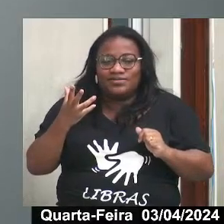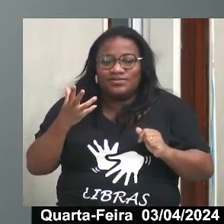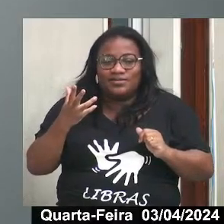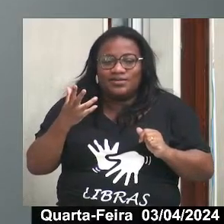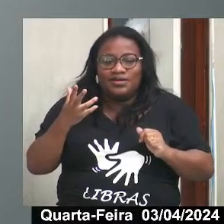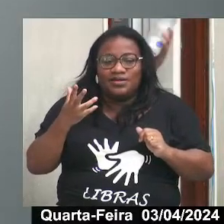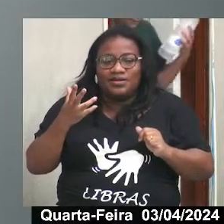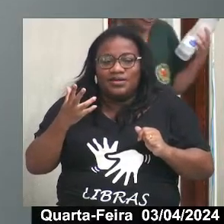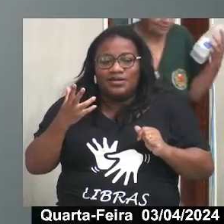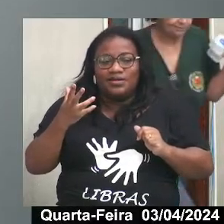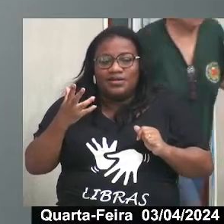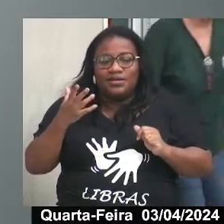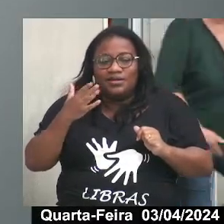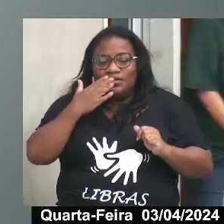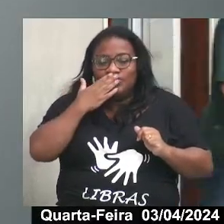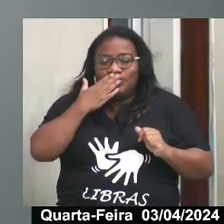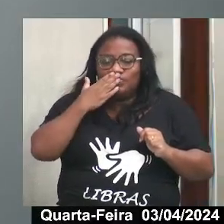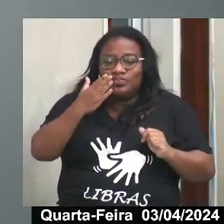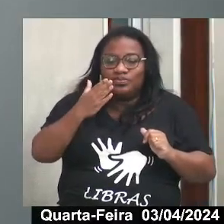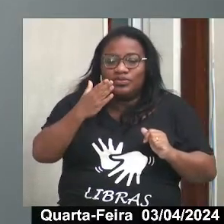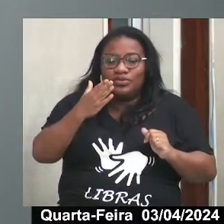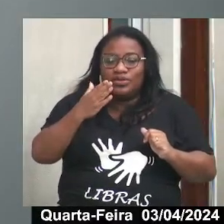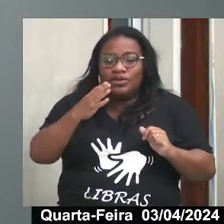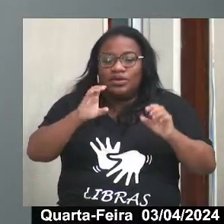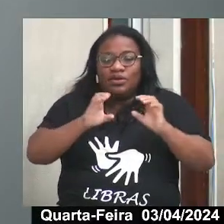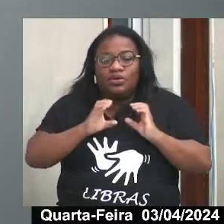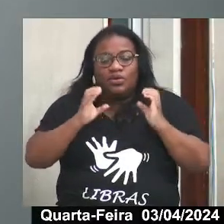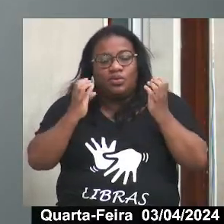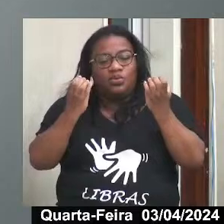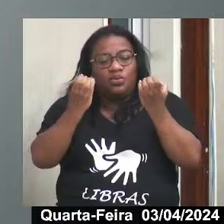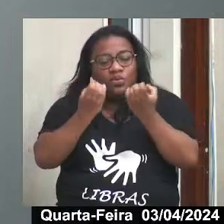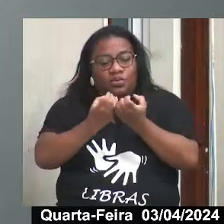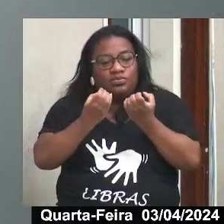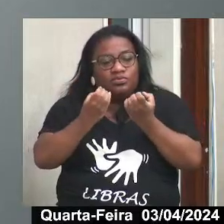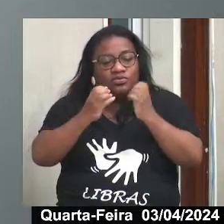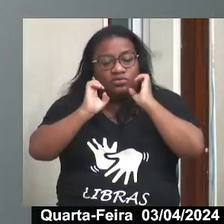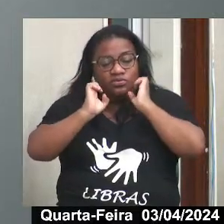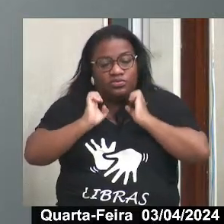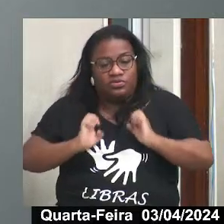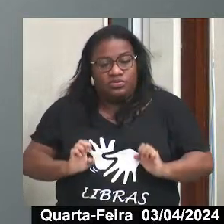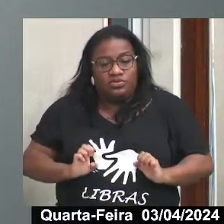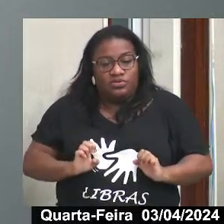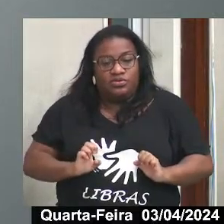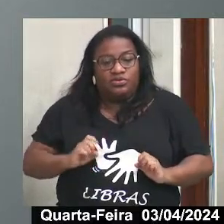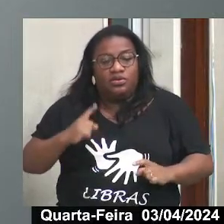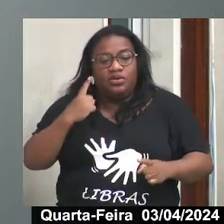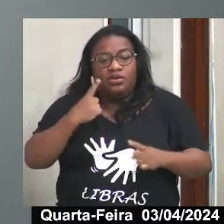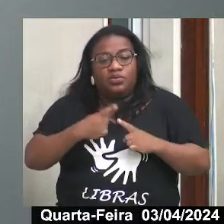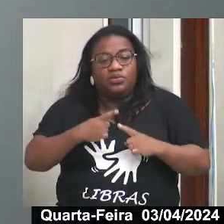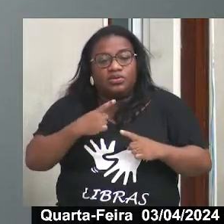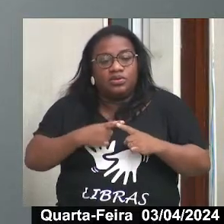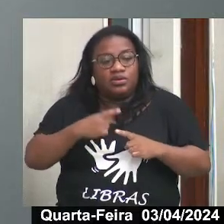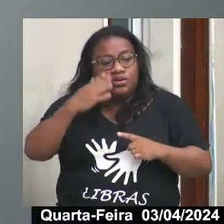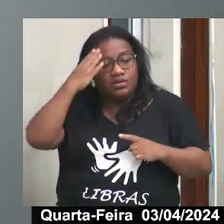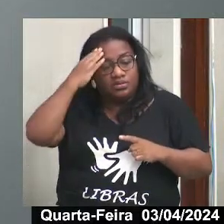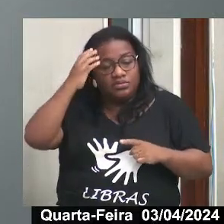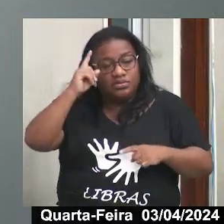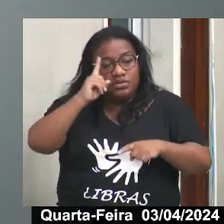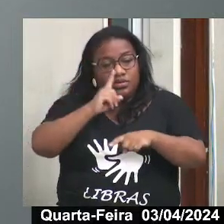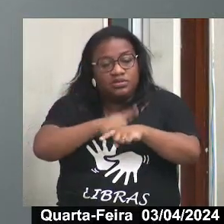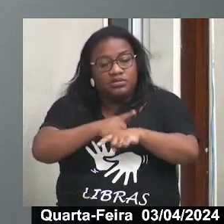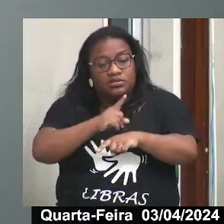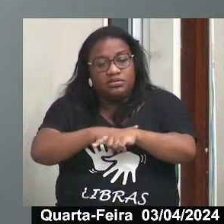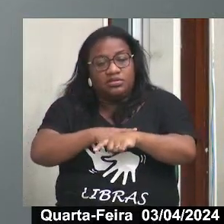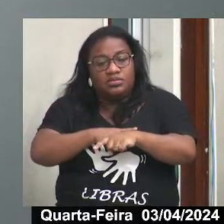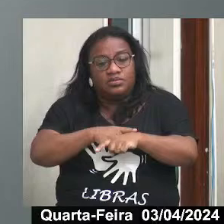no primeiro momento eu peço para entrar na comissão de ética e fui o vice-presidente. Porque eu sabia que esse momento ia